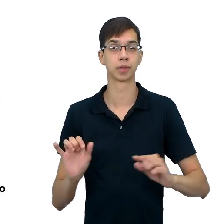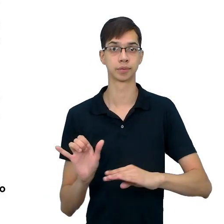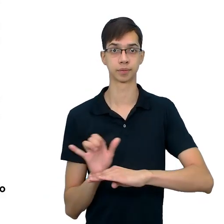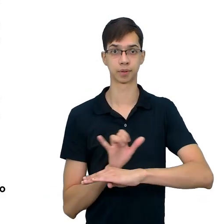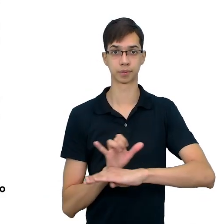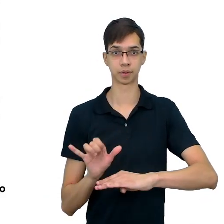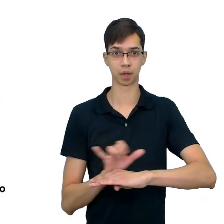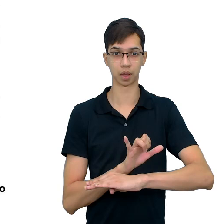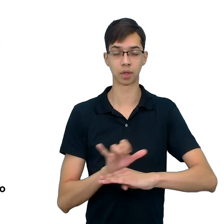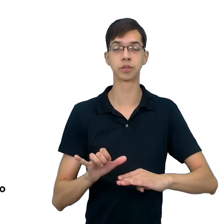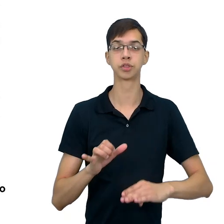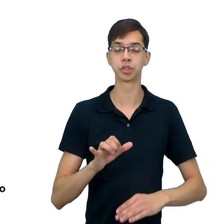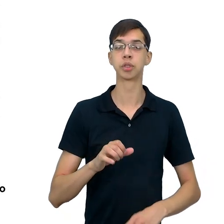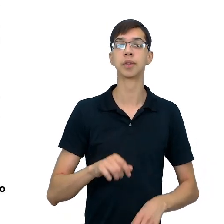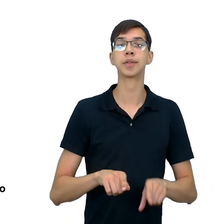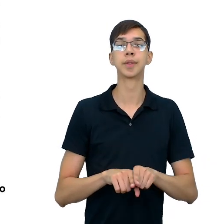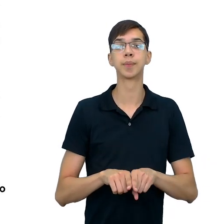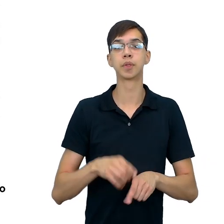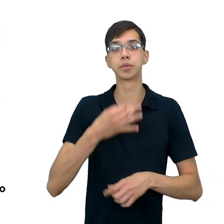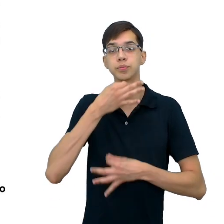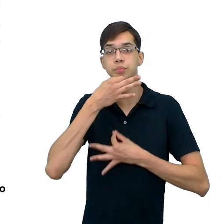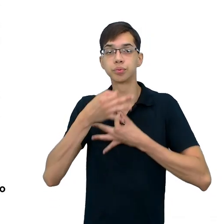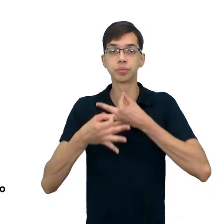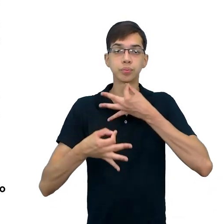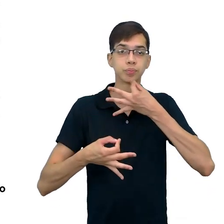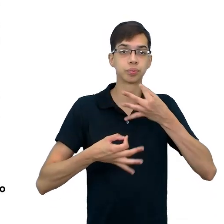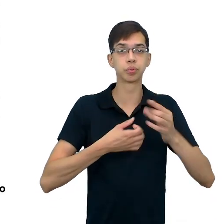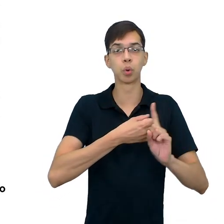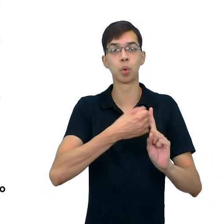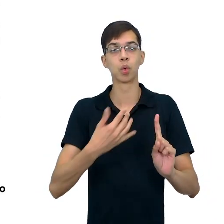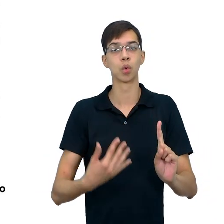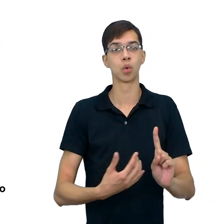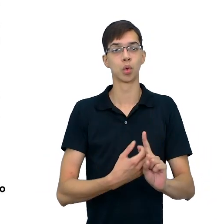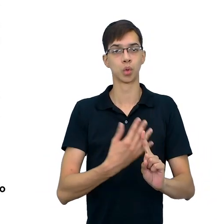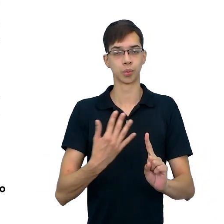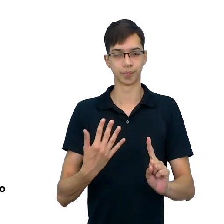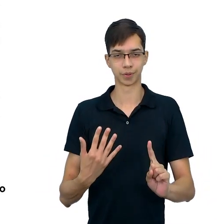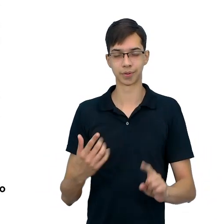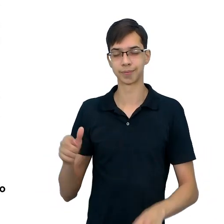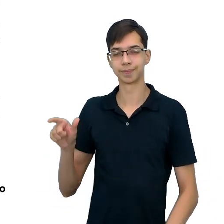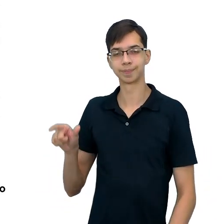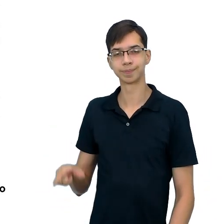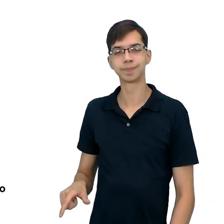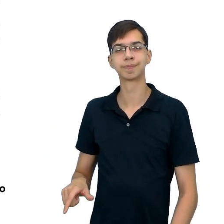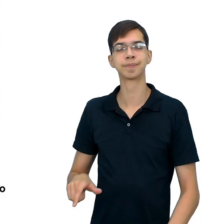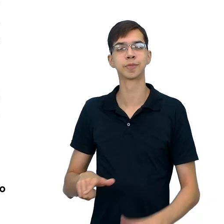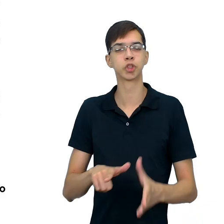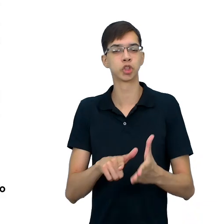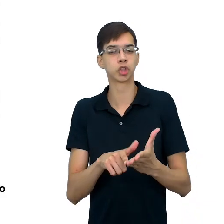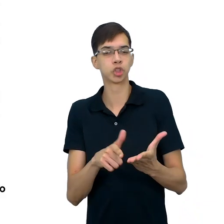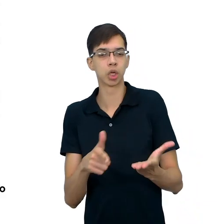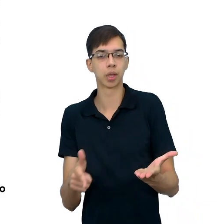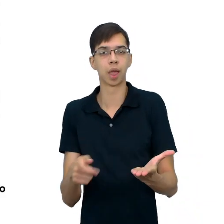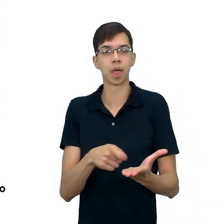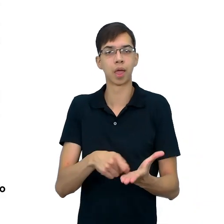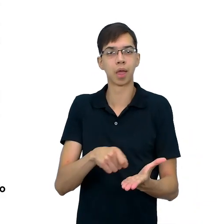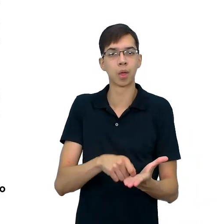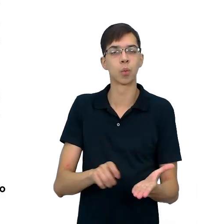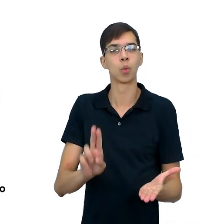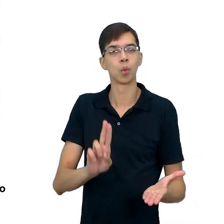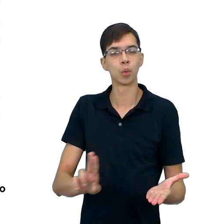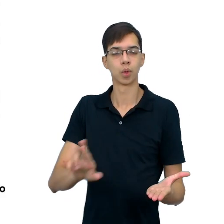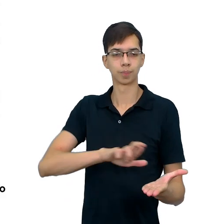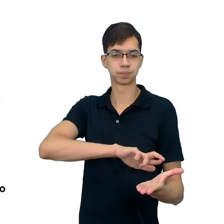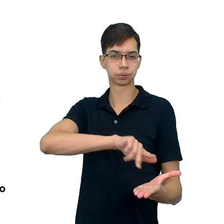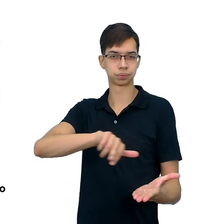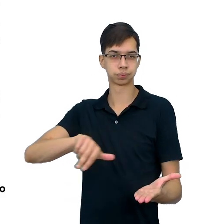argumentativas utilizadas aí pelo jornalista. Então, expor a modelização são marcas que vão evidenciar o ponto de vista